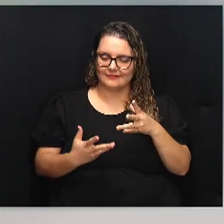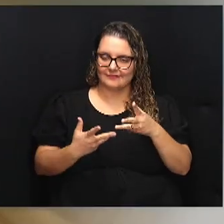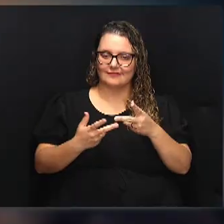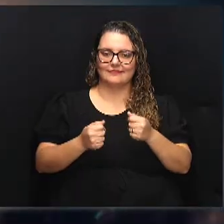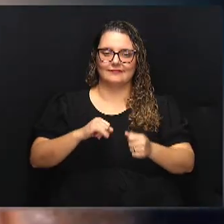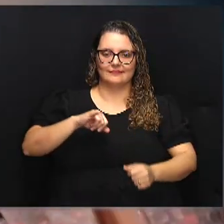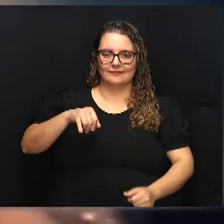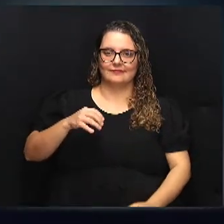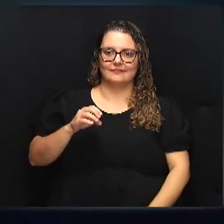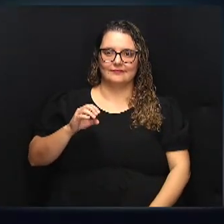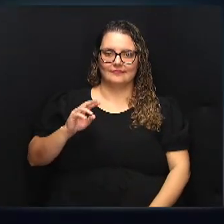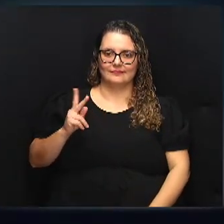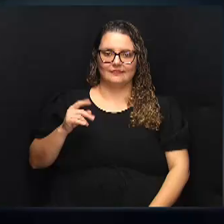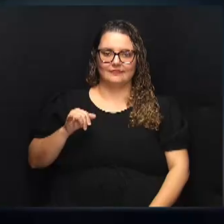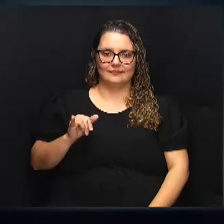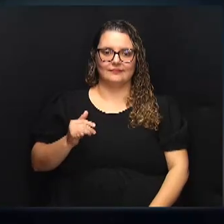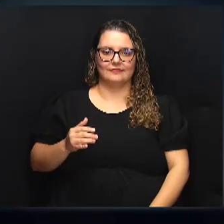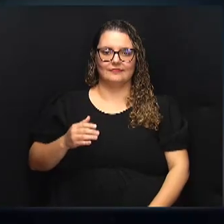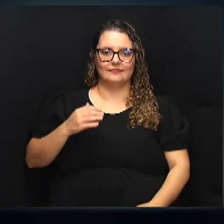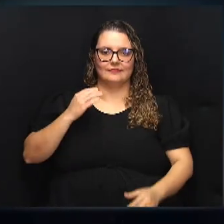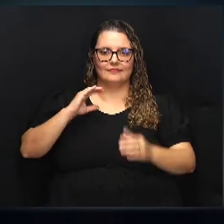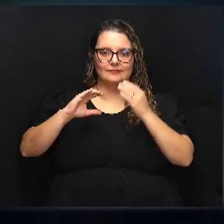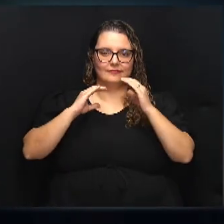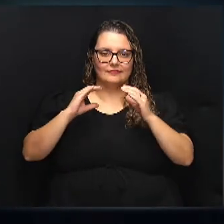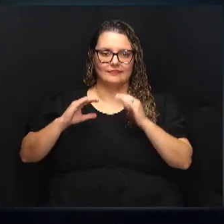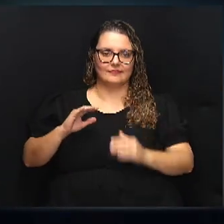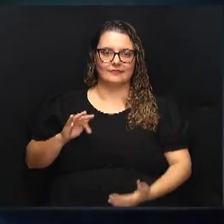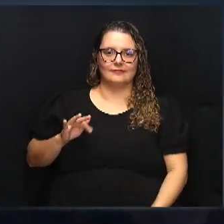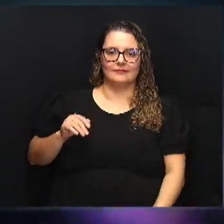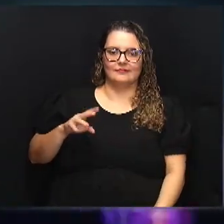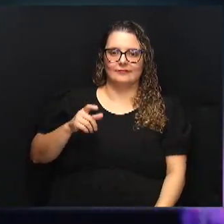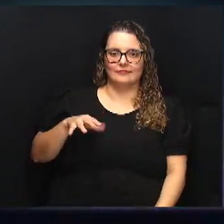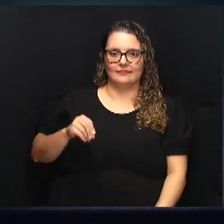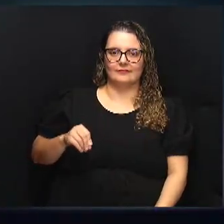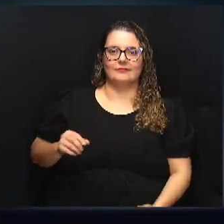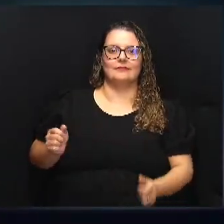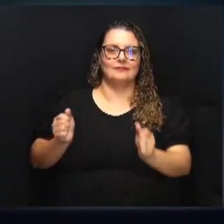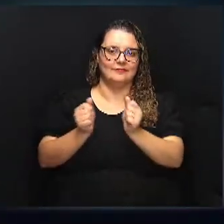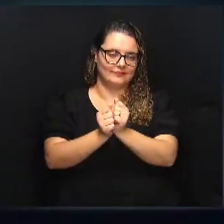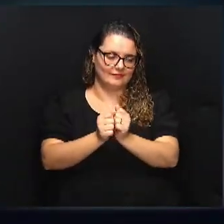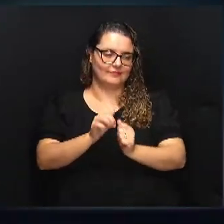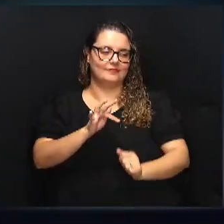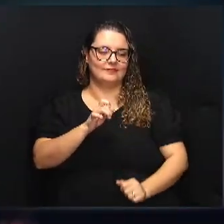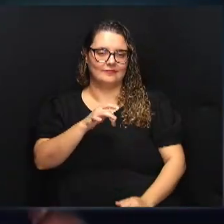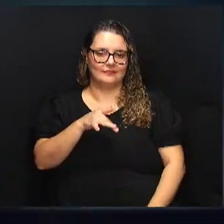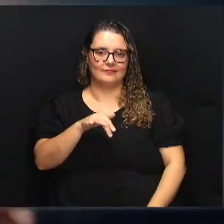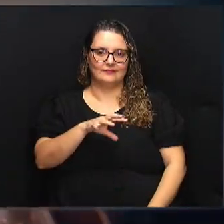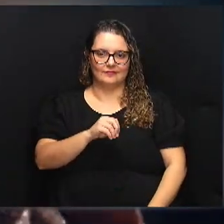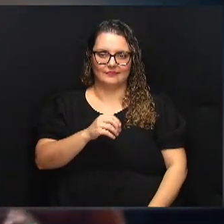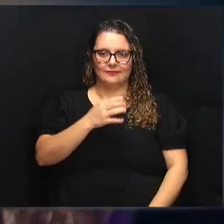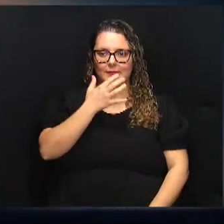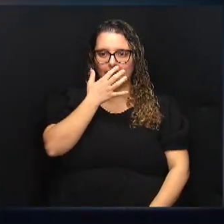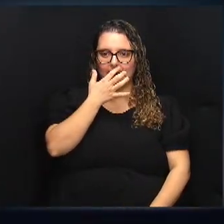Joey cantou no Faustão. Ela era daquela banda que ficava lá com o Faustão. Ela também